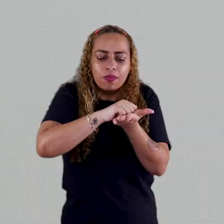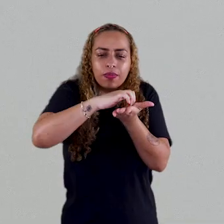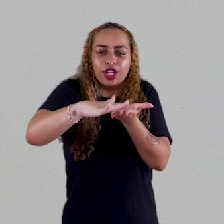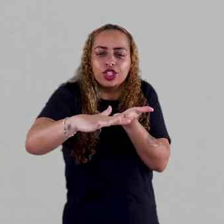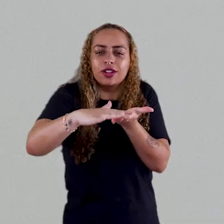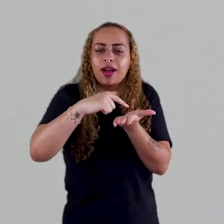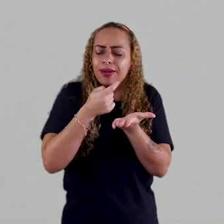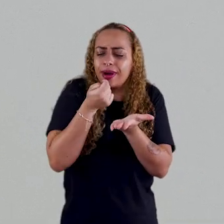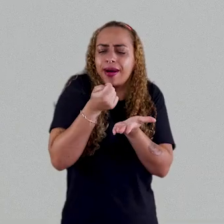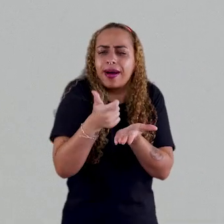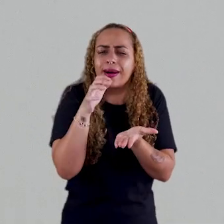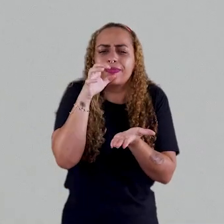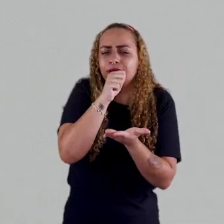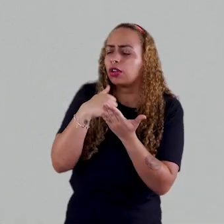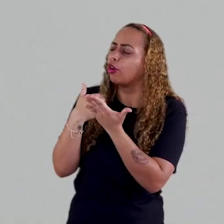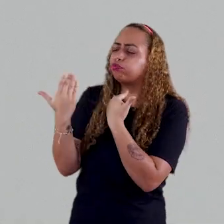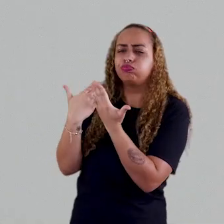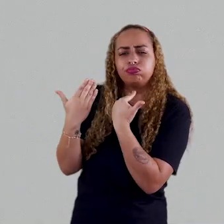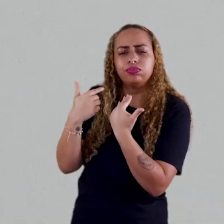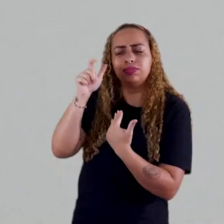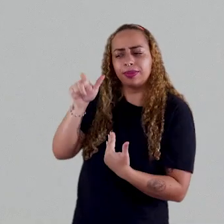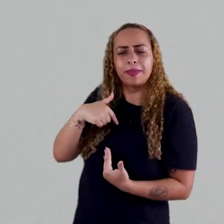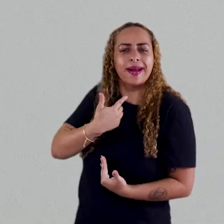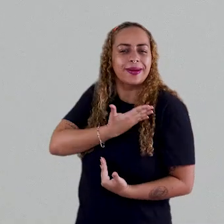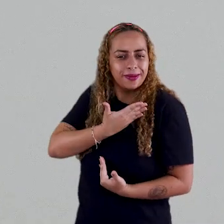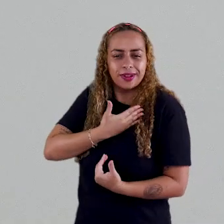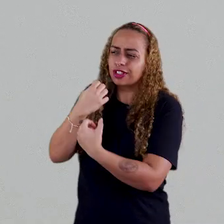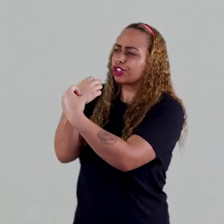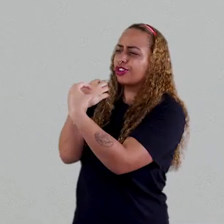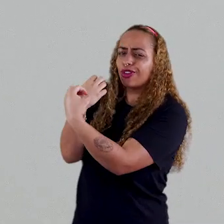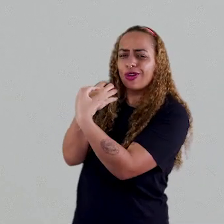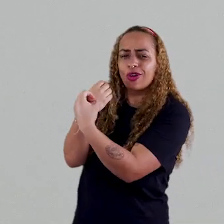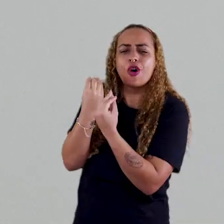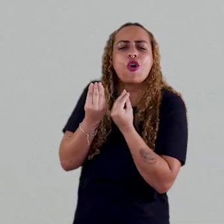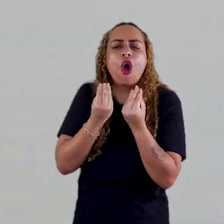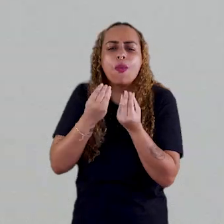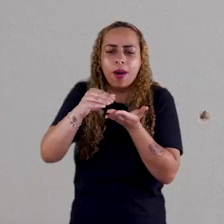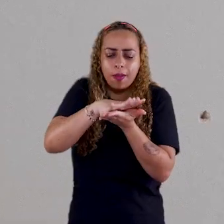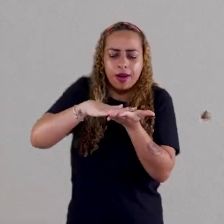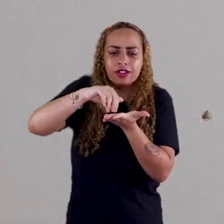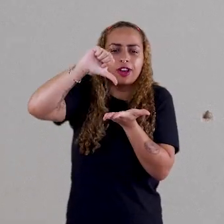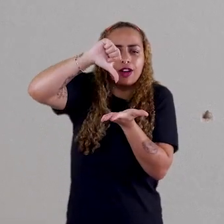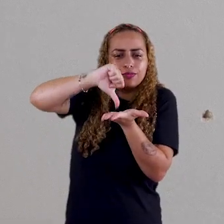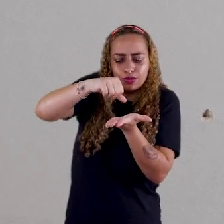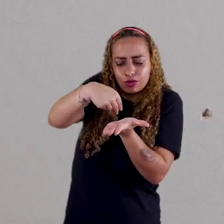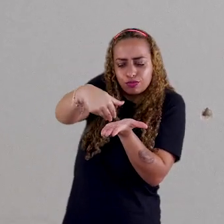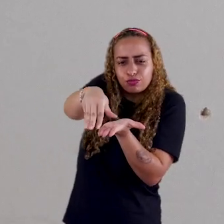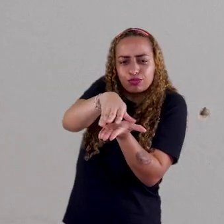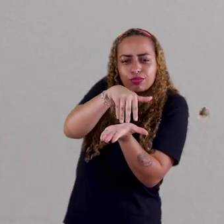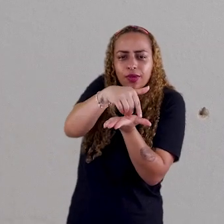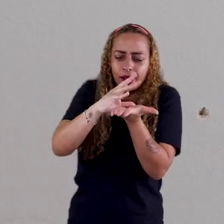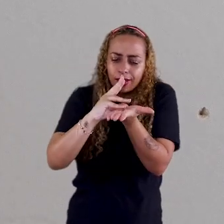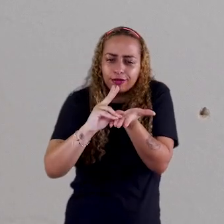né? E aí, conversando com uma super amiga, assim, que acabou me ensinando transferência de imagem com solvente. Acho que isso, assim, me deu